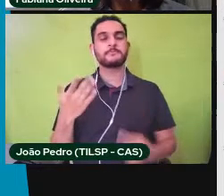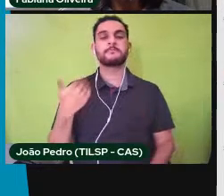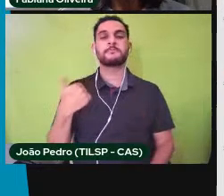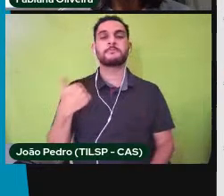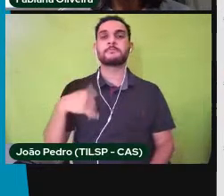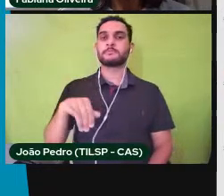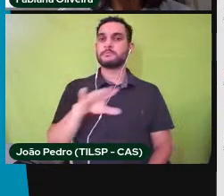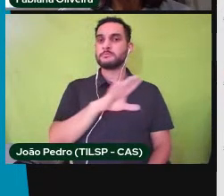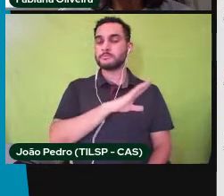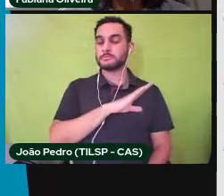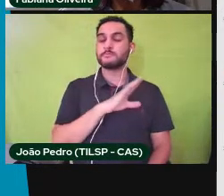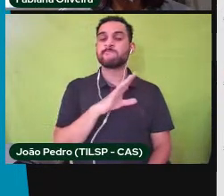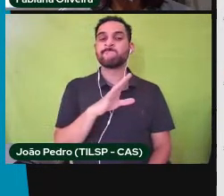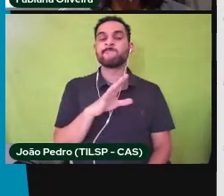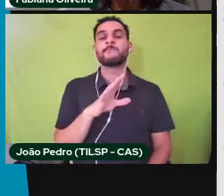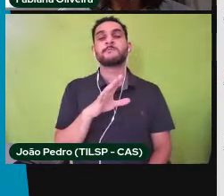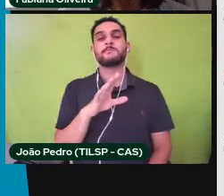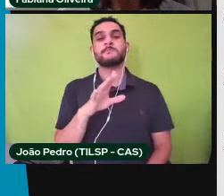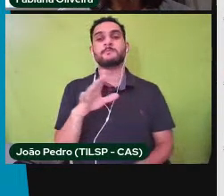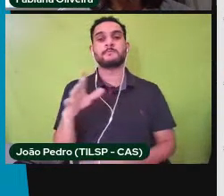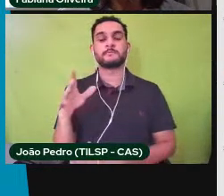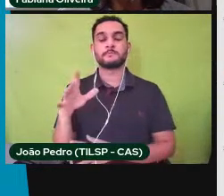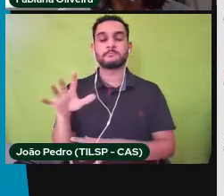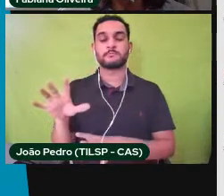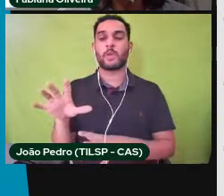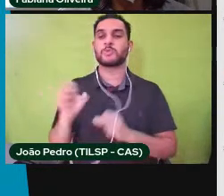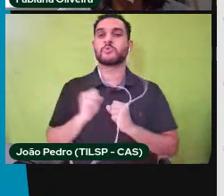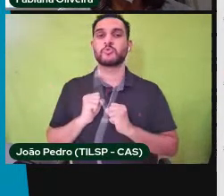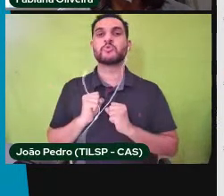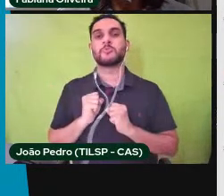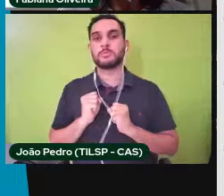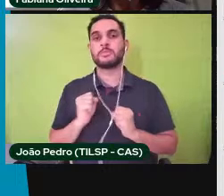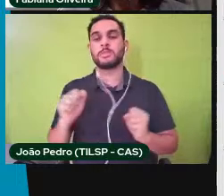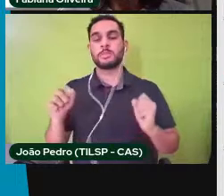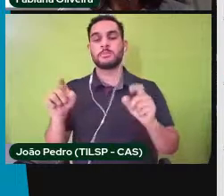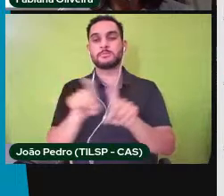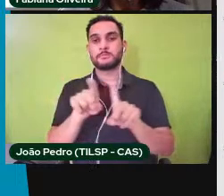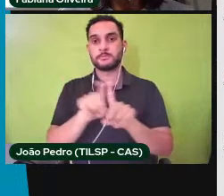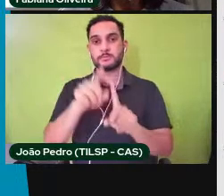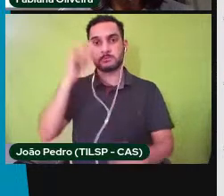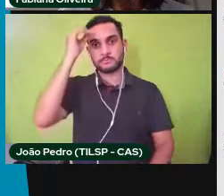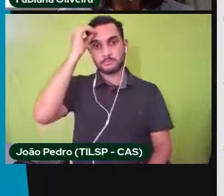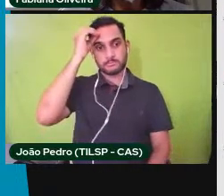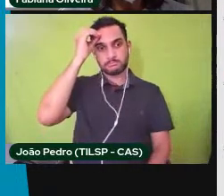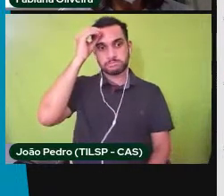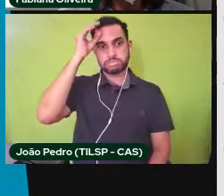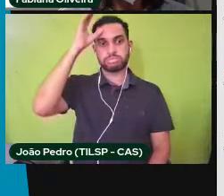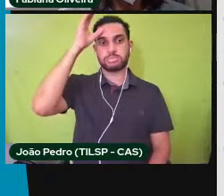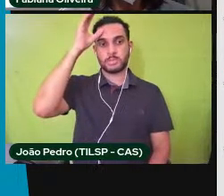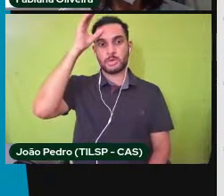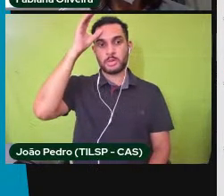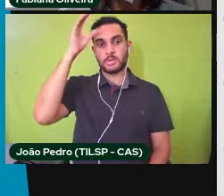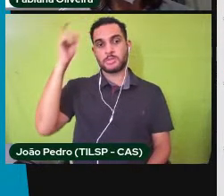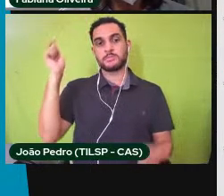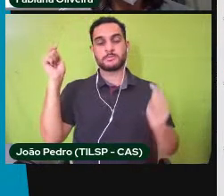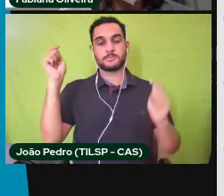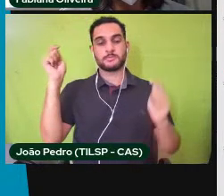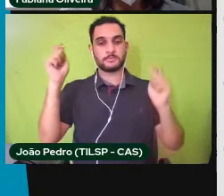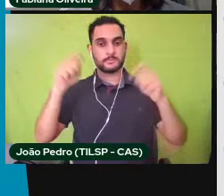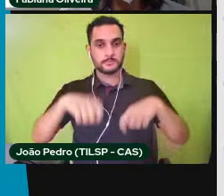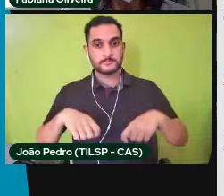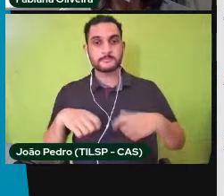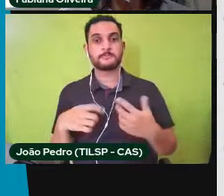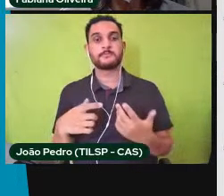apropriarmos e aprendermos, adquirir conhecimento para poder entrar,